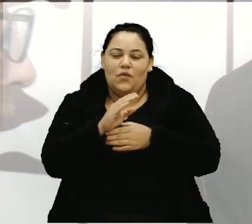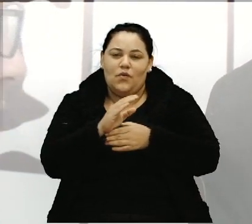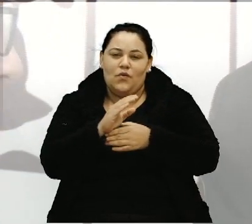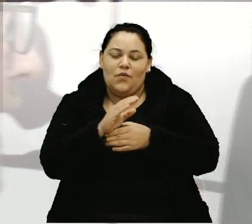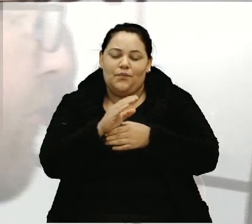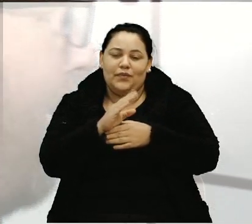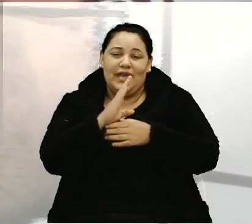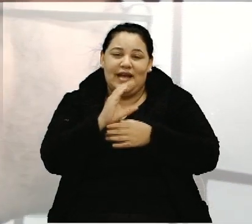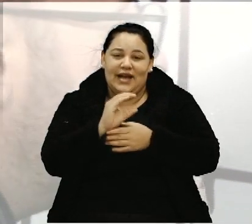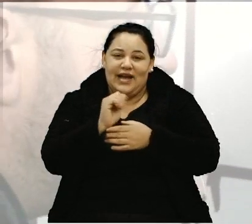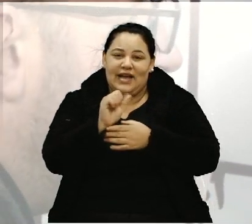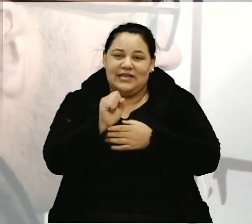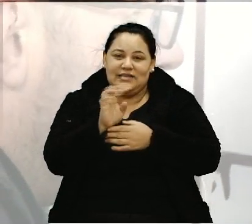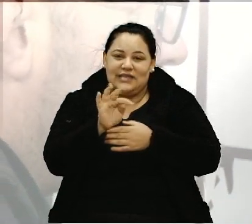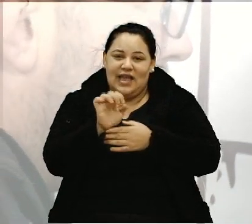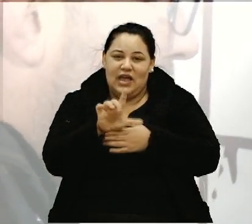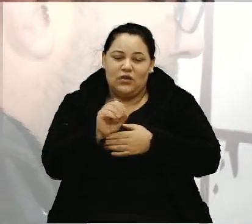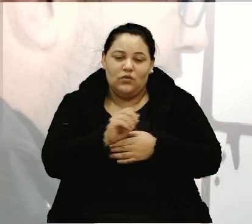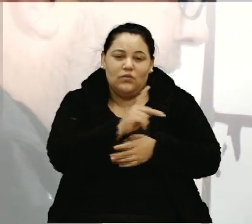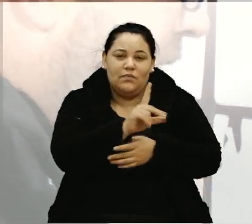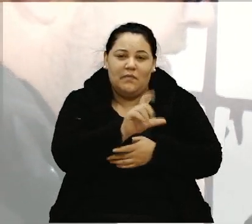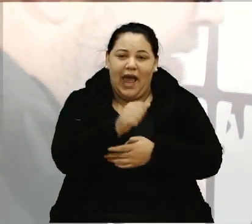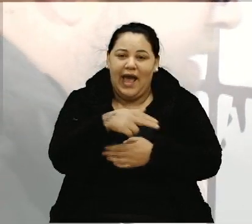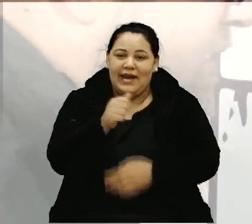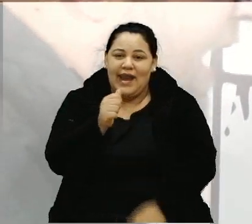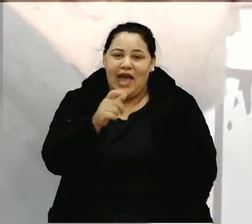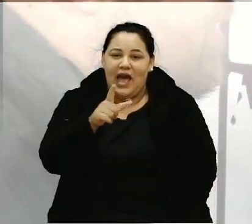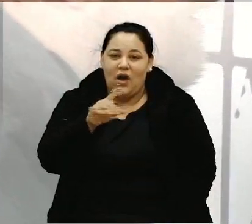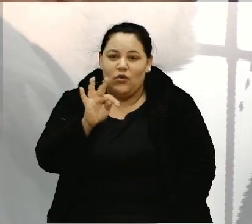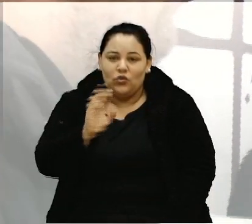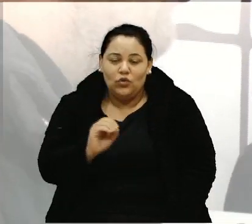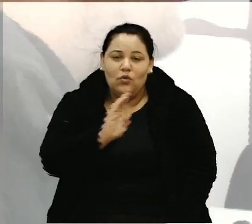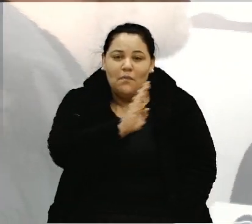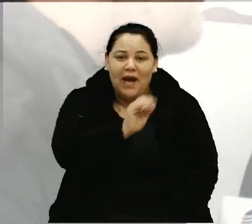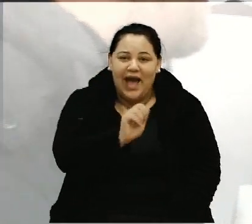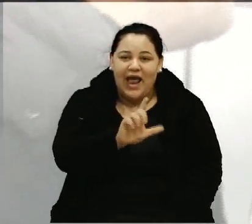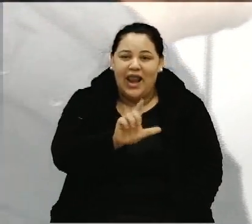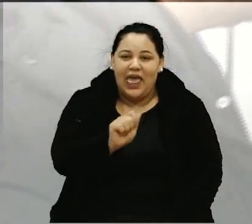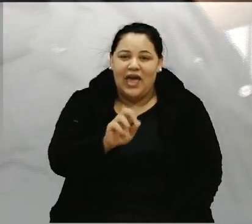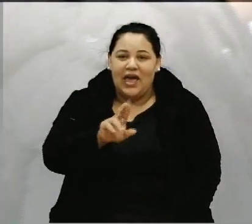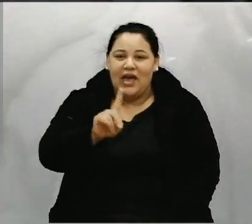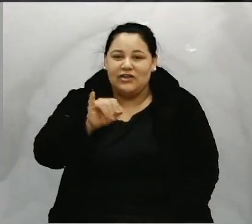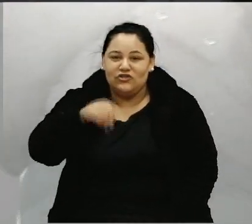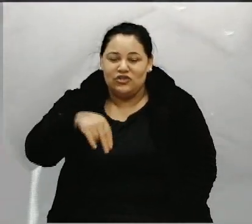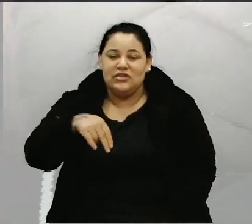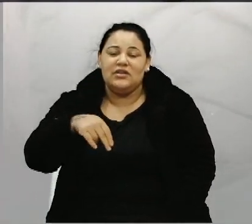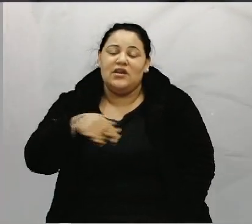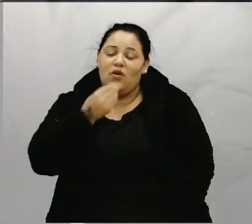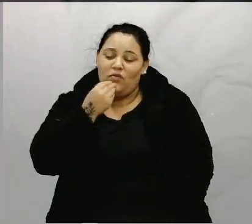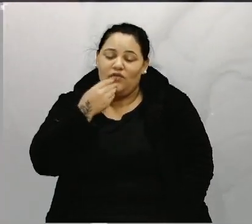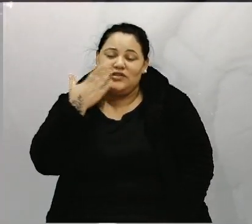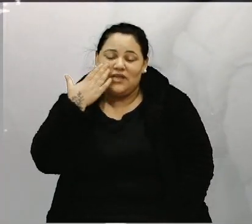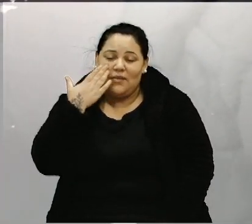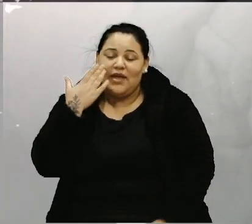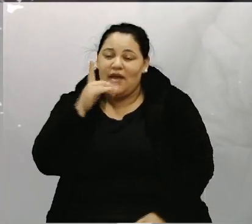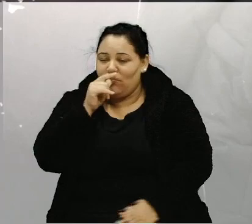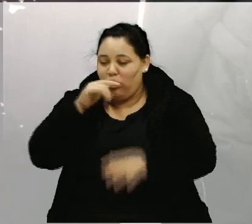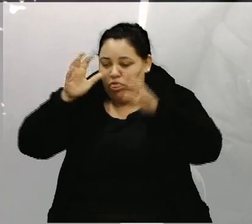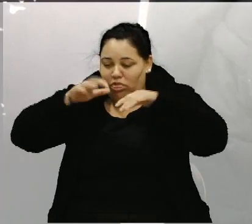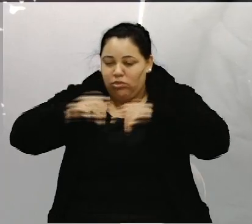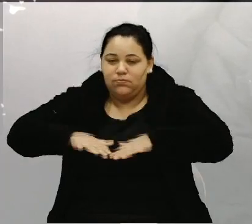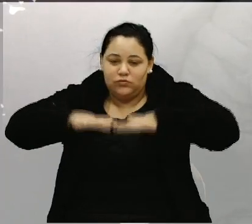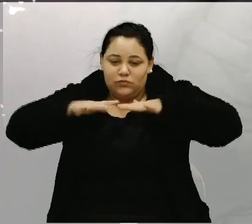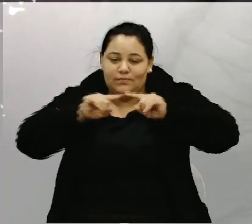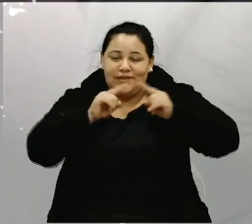Planalto, né, no Balardim. São problemas das enchentes, mas outros que já estão, vamos dizer assim, no dia a dia da nossa